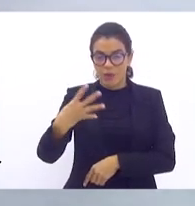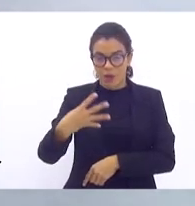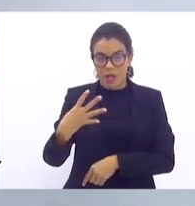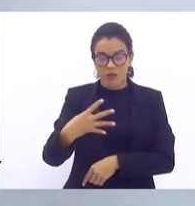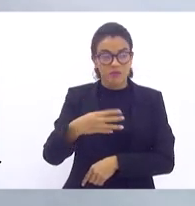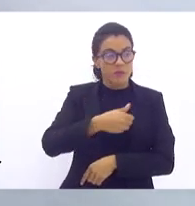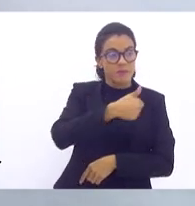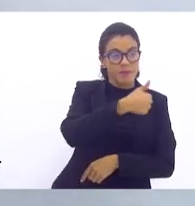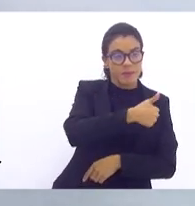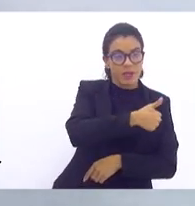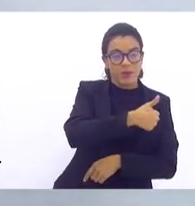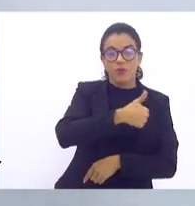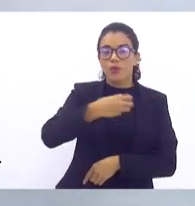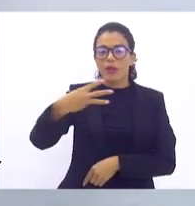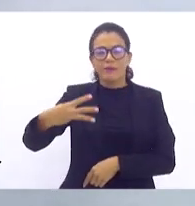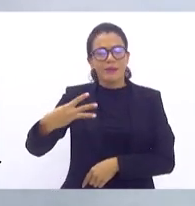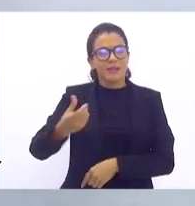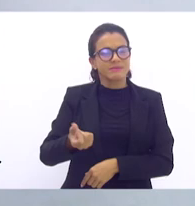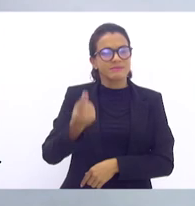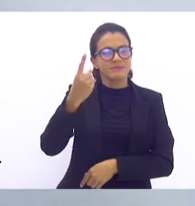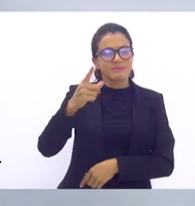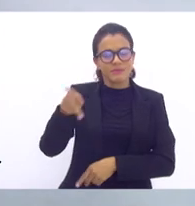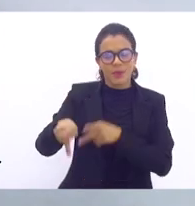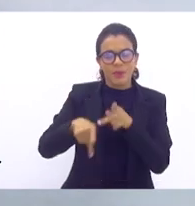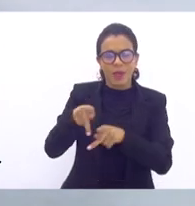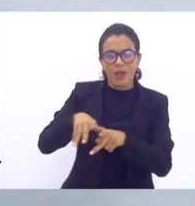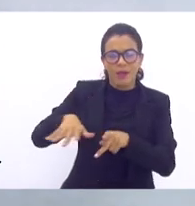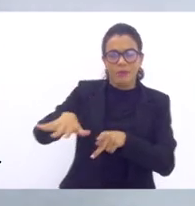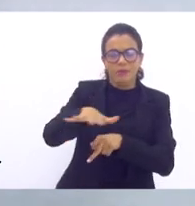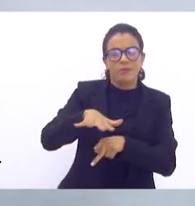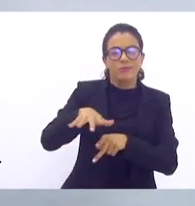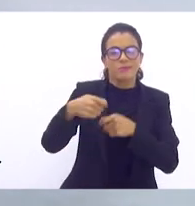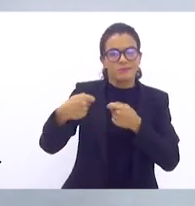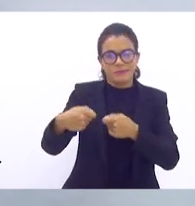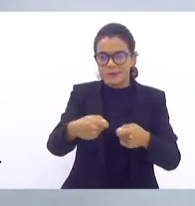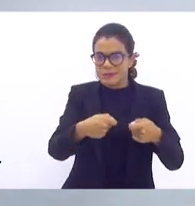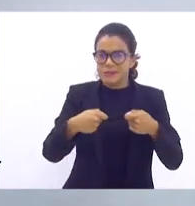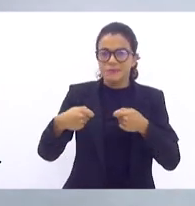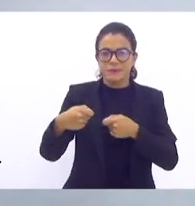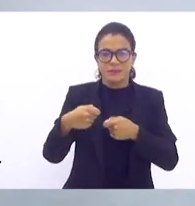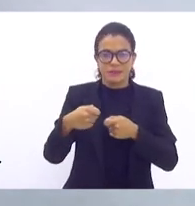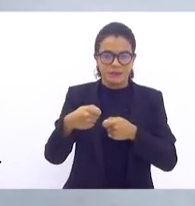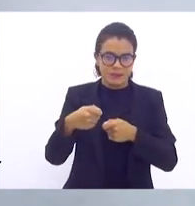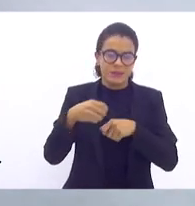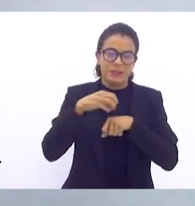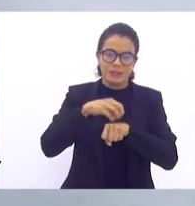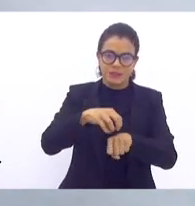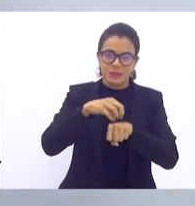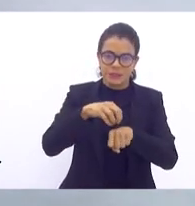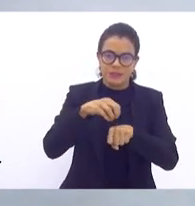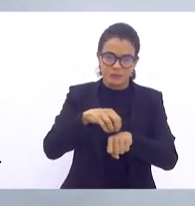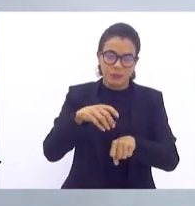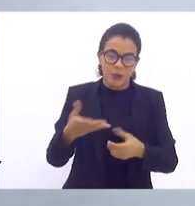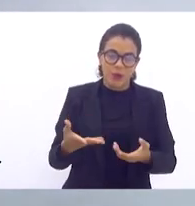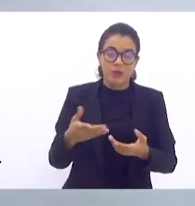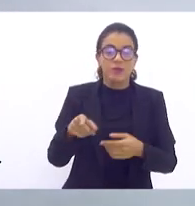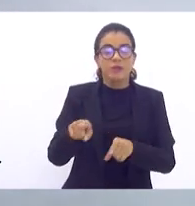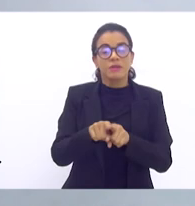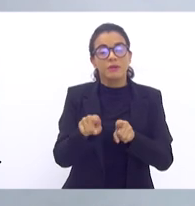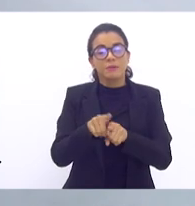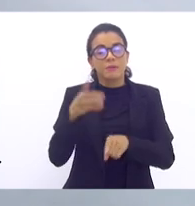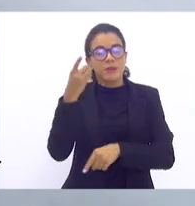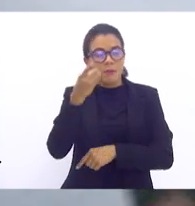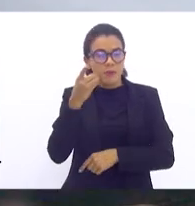saiu o primeiro que a linha três é uma população que precisa desse transporte urbano que o deputado também